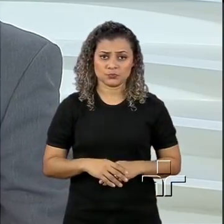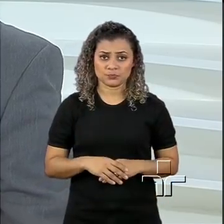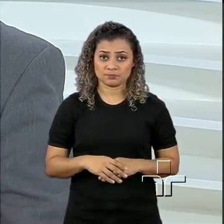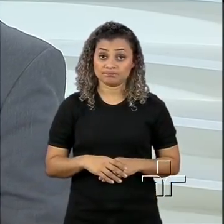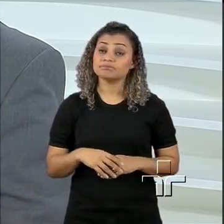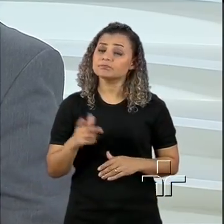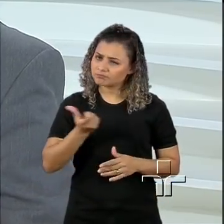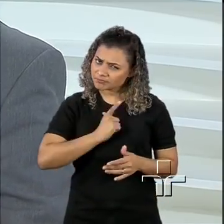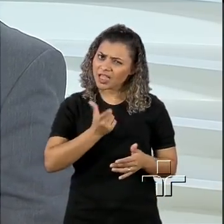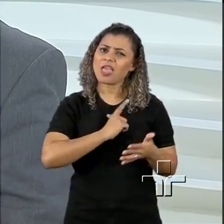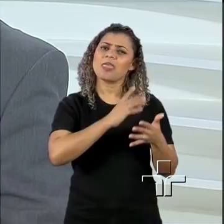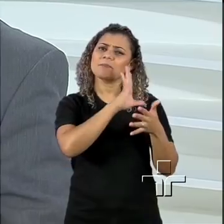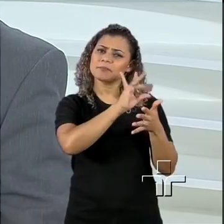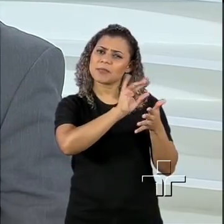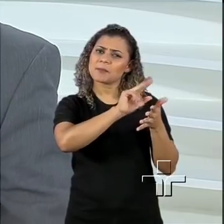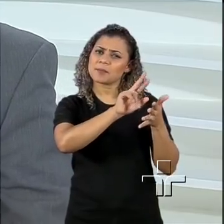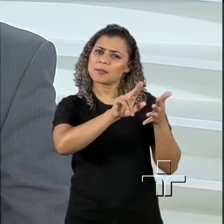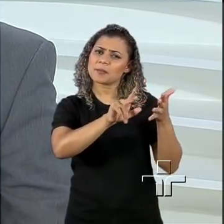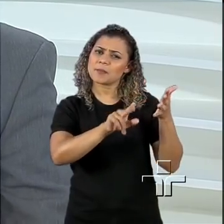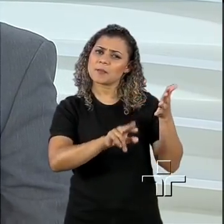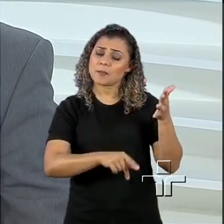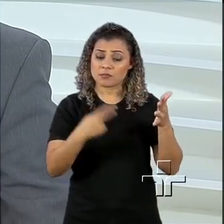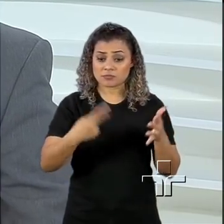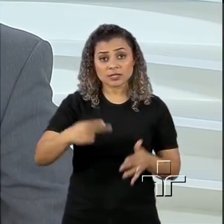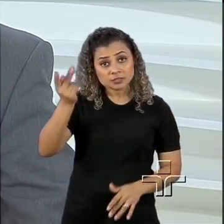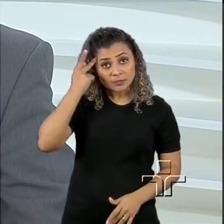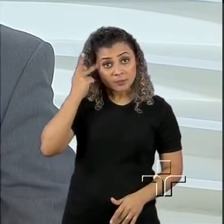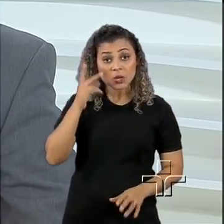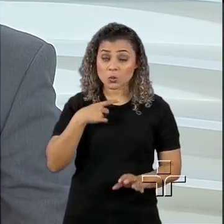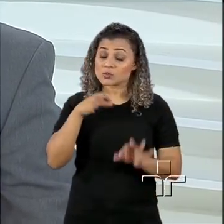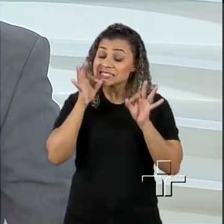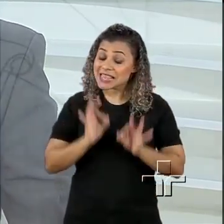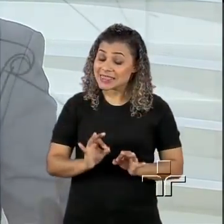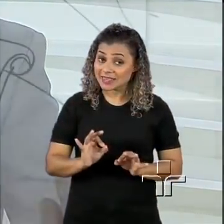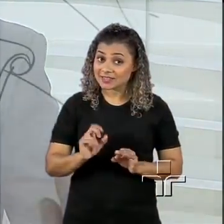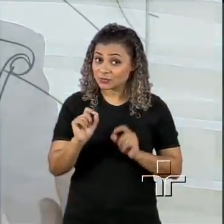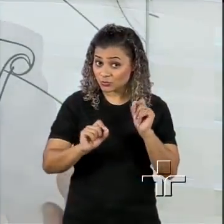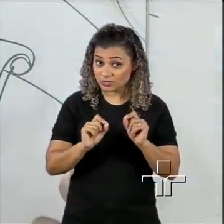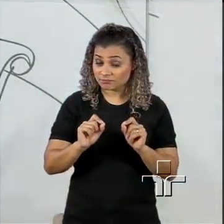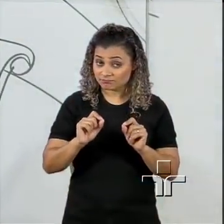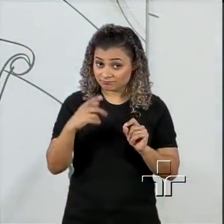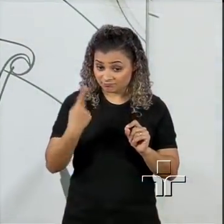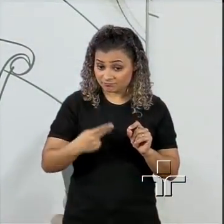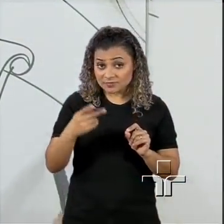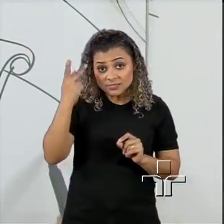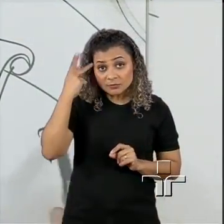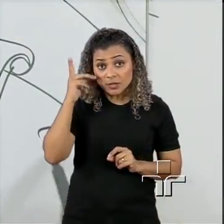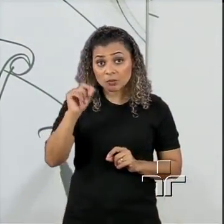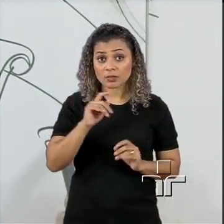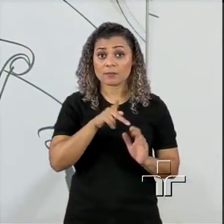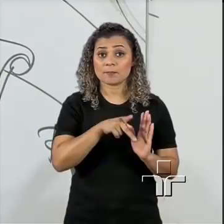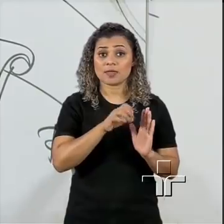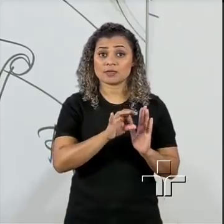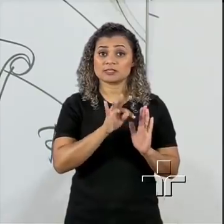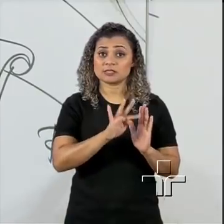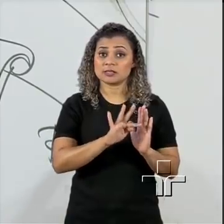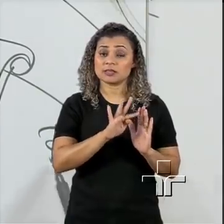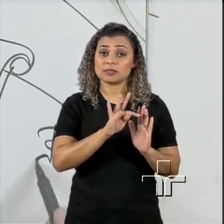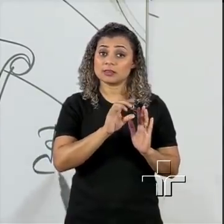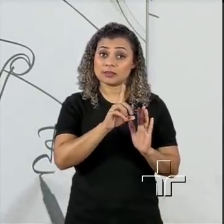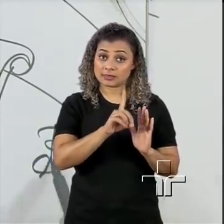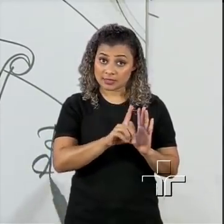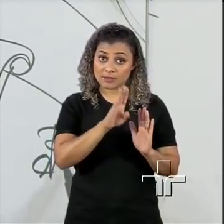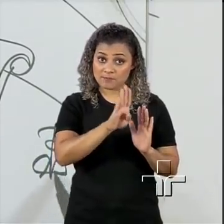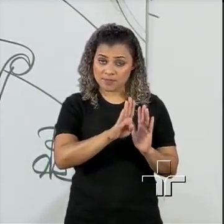questões, Ricardo. Eu acho que o estado de São Paulo, acho não, tenho certeza, o estado de São Paulo governado pelo PSDB, 24 anos.